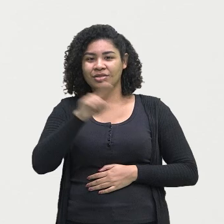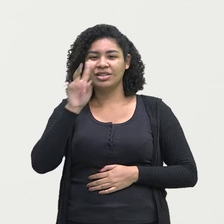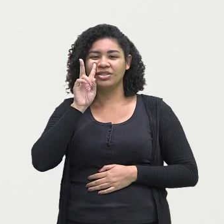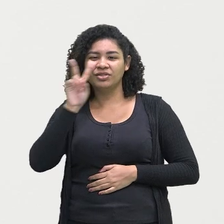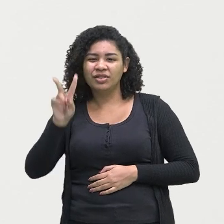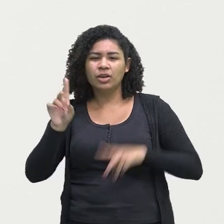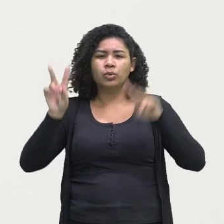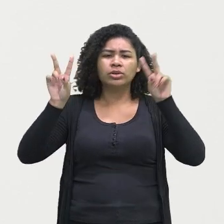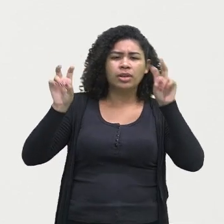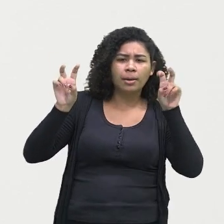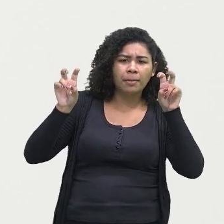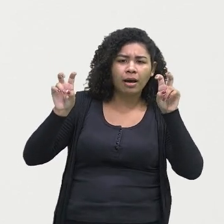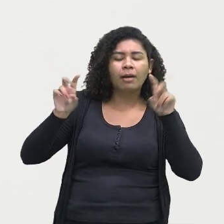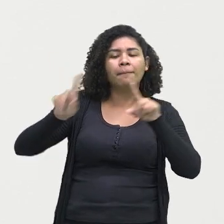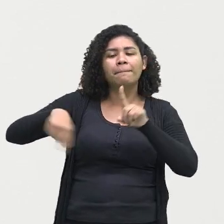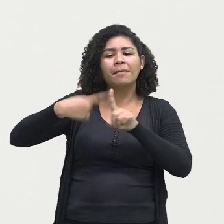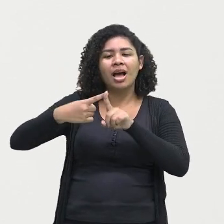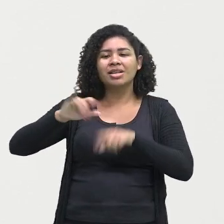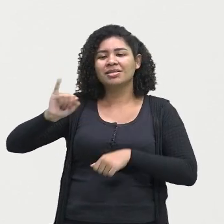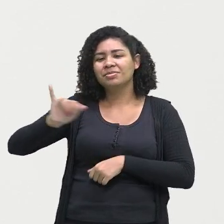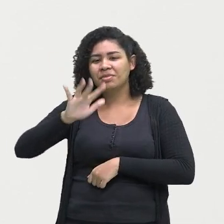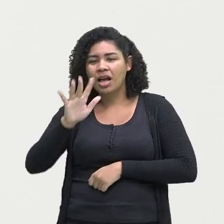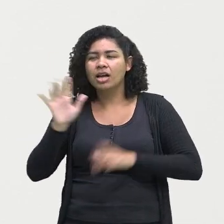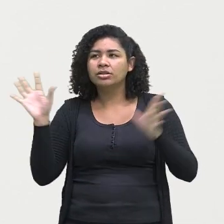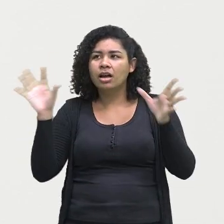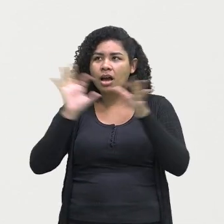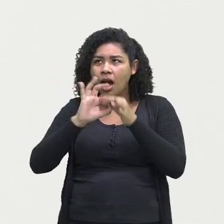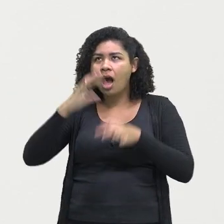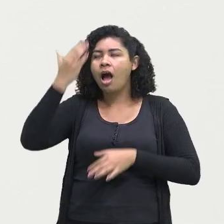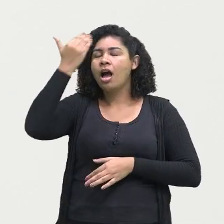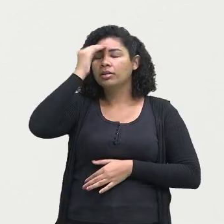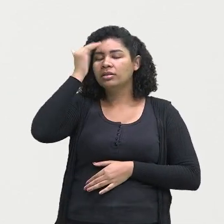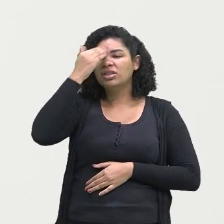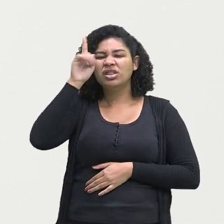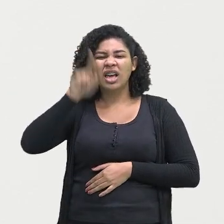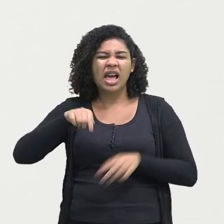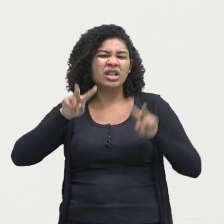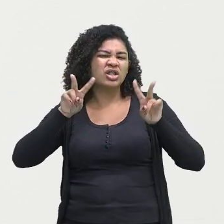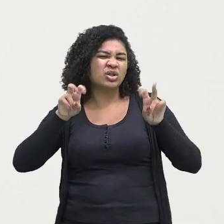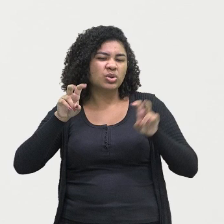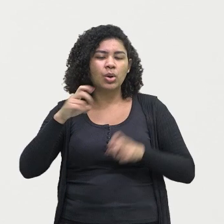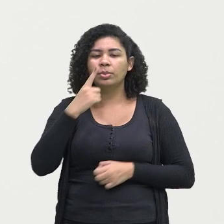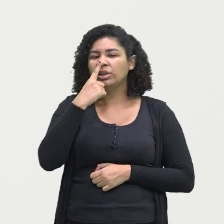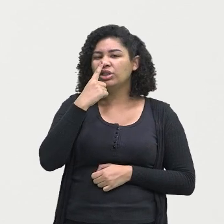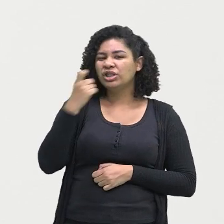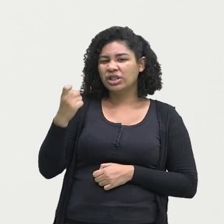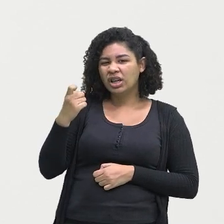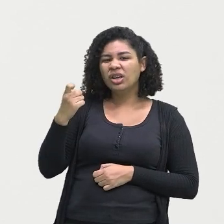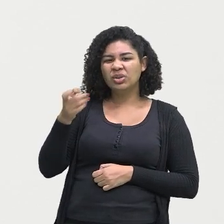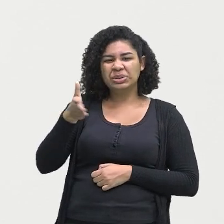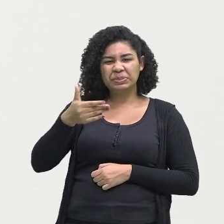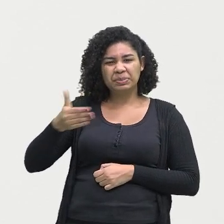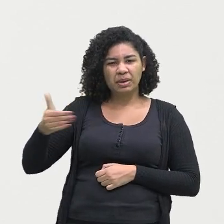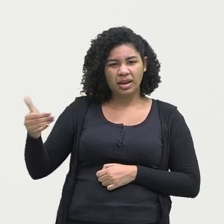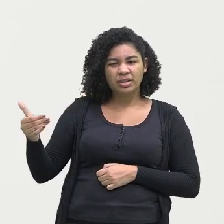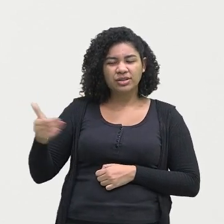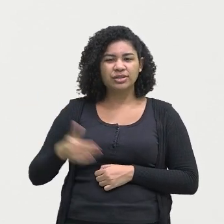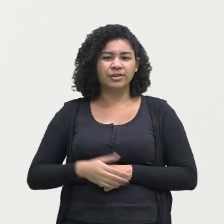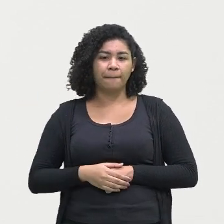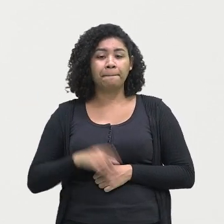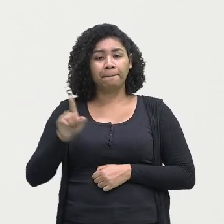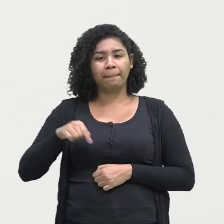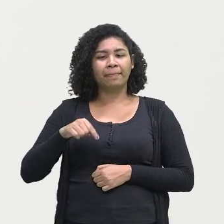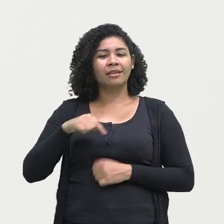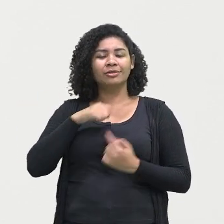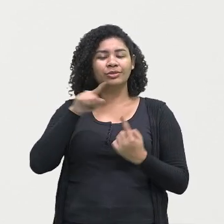ser alguma coisa aí com cheiro de peixe, né? Vocês estariam usando as duas estratégias, porque essa é a ideia geral do